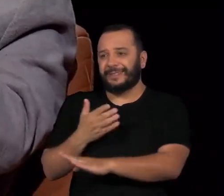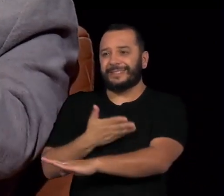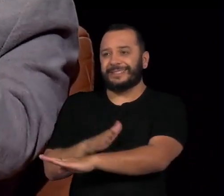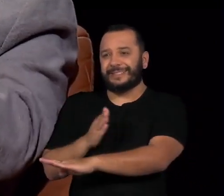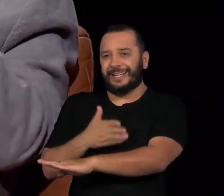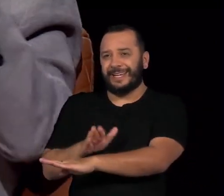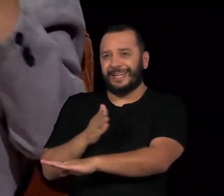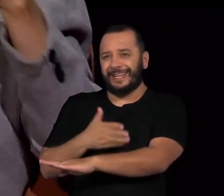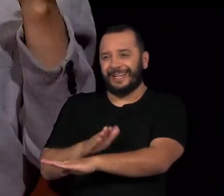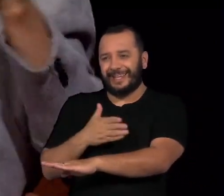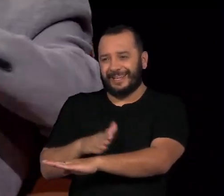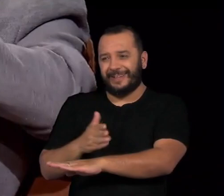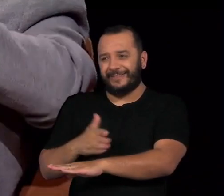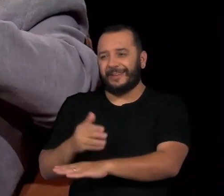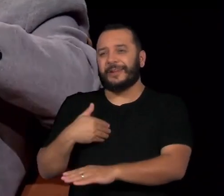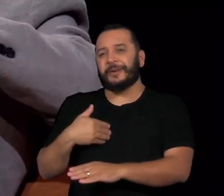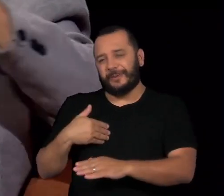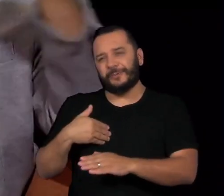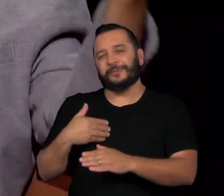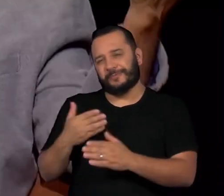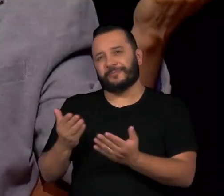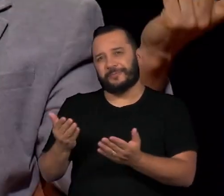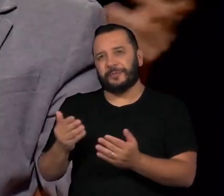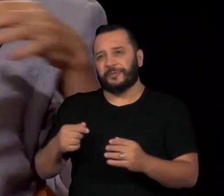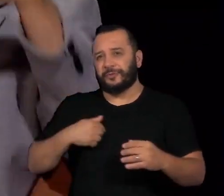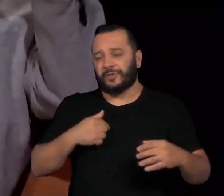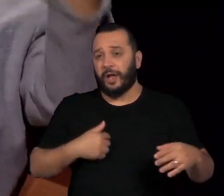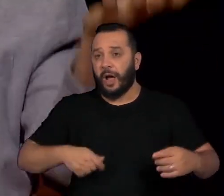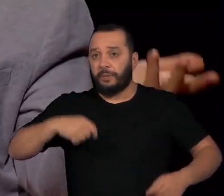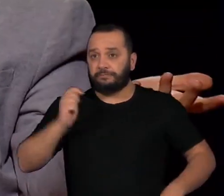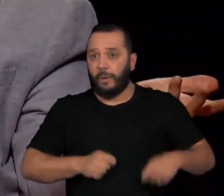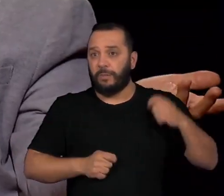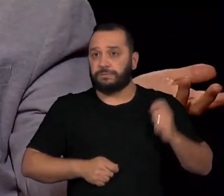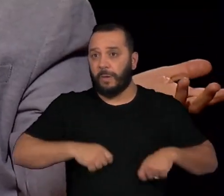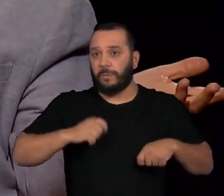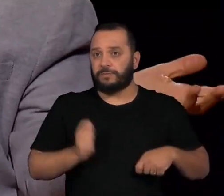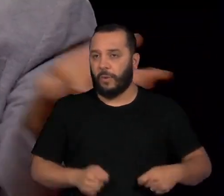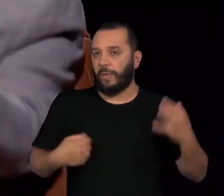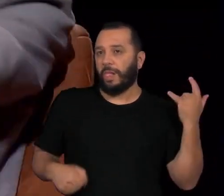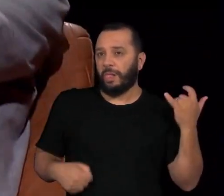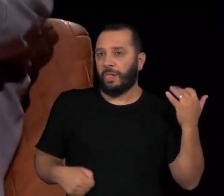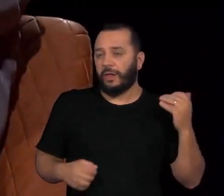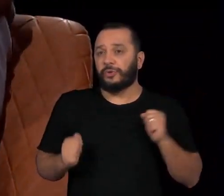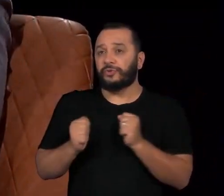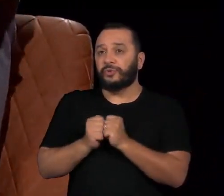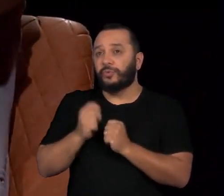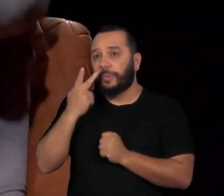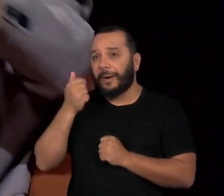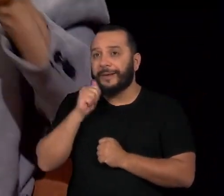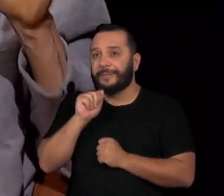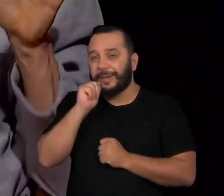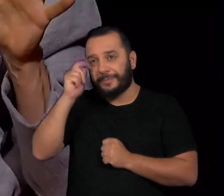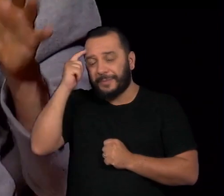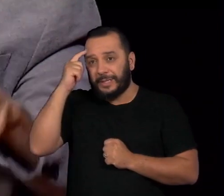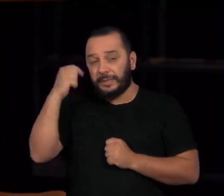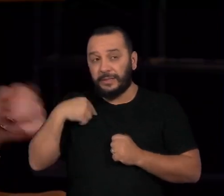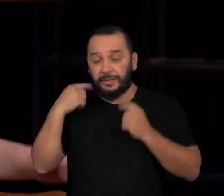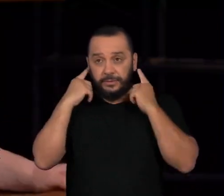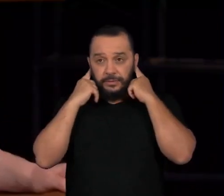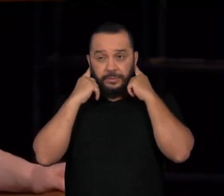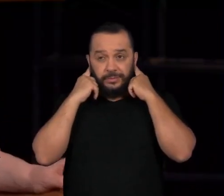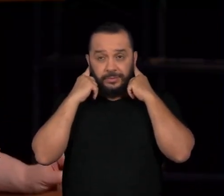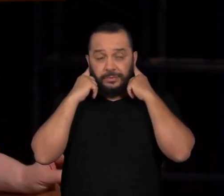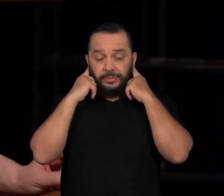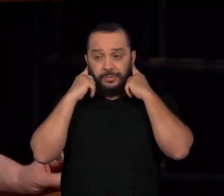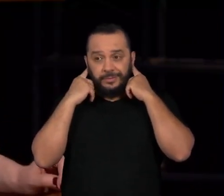praticar porque chegou o momento que eu bater tambor tocar instrumento embora eu morasse com meus pais eu precisava ter um lugar onde eu fizesse só isso né E